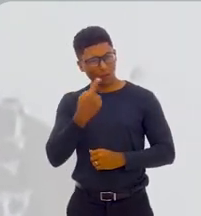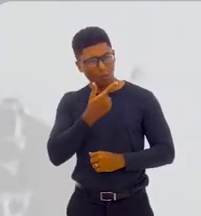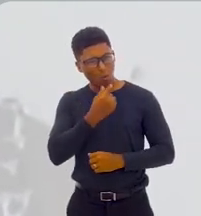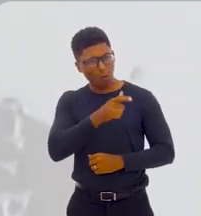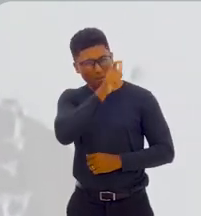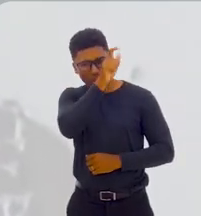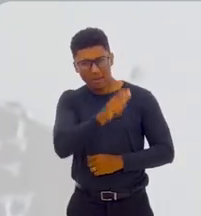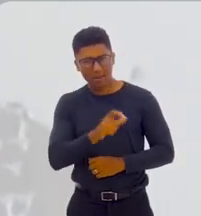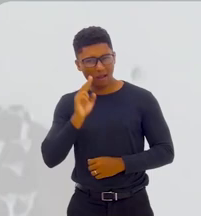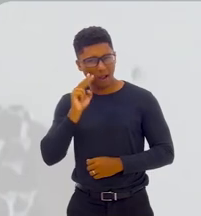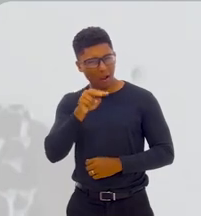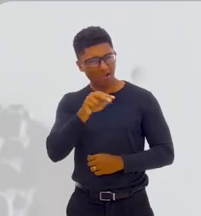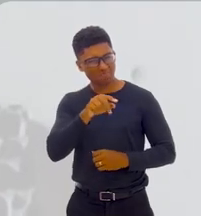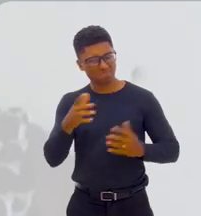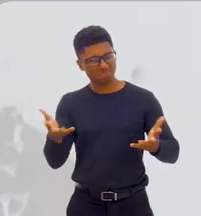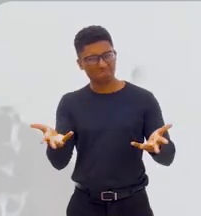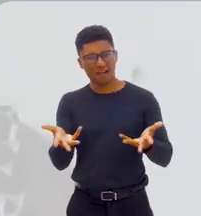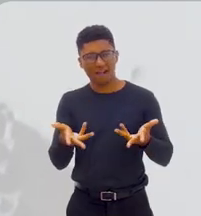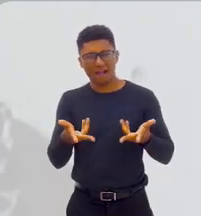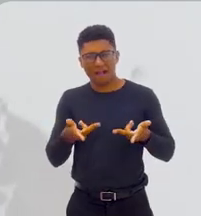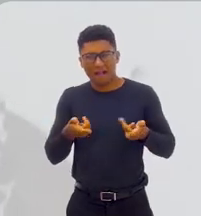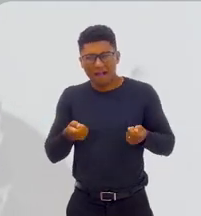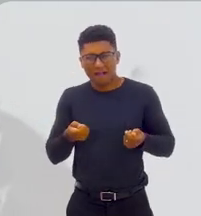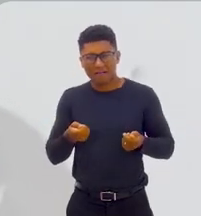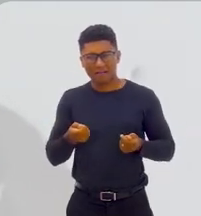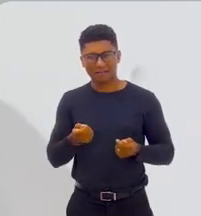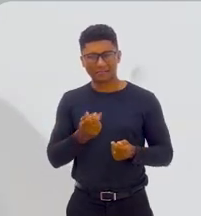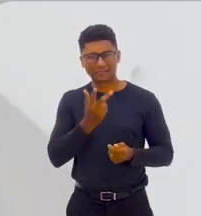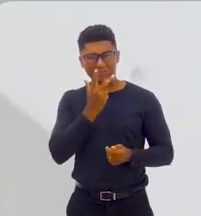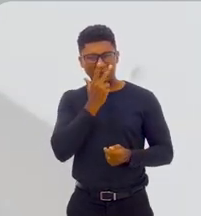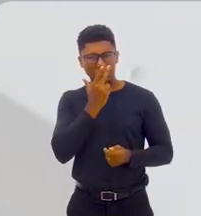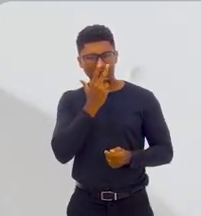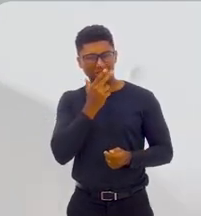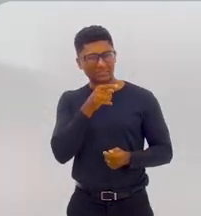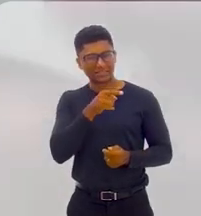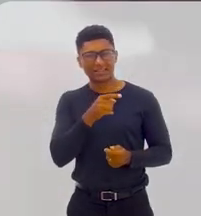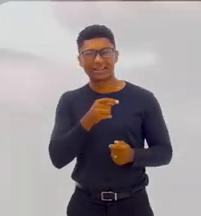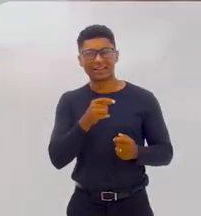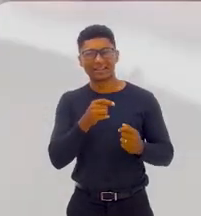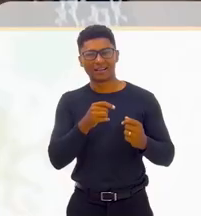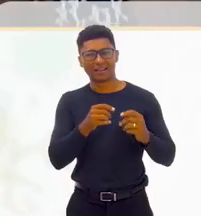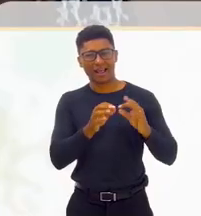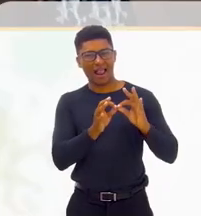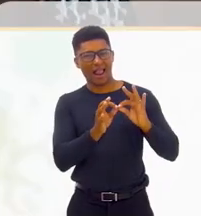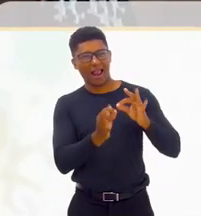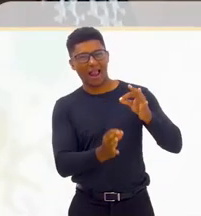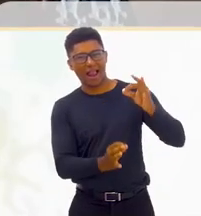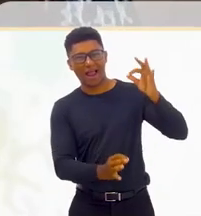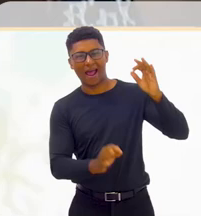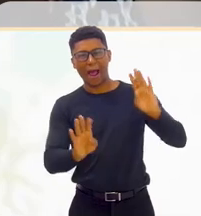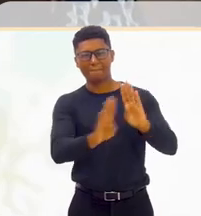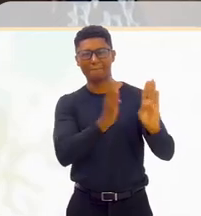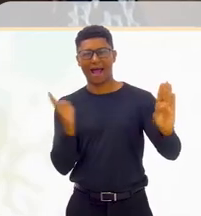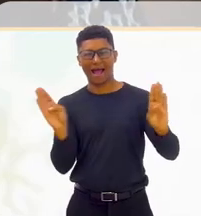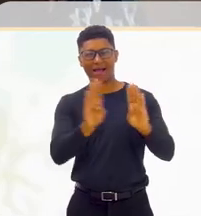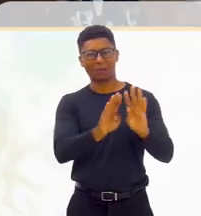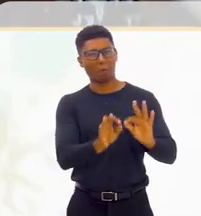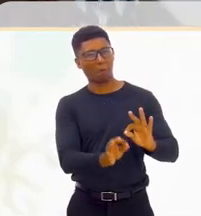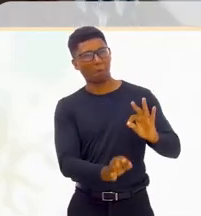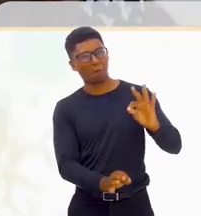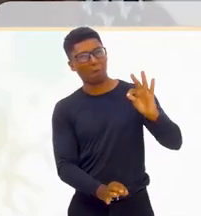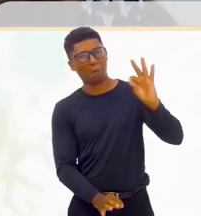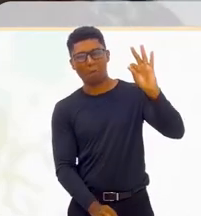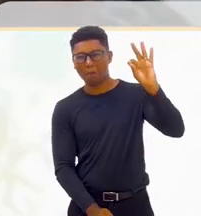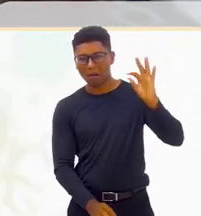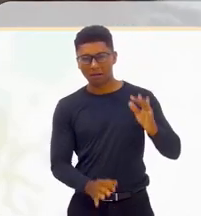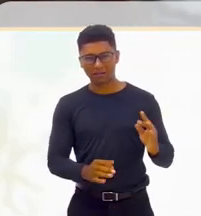quando eu vi aquele homem, falei, nossa, que homem maravilhoso, né, parecia um armário duplex, assim, com, sabe, dois andares, sabe, aquela coisa, você olha